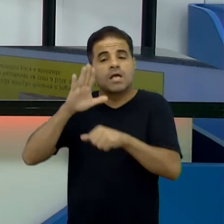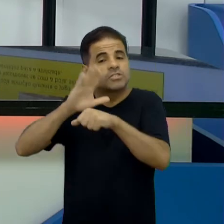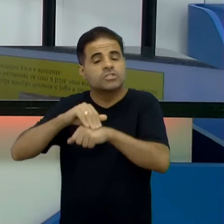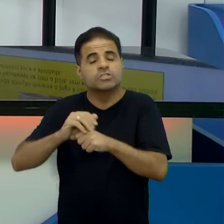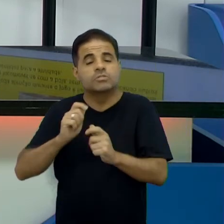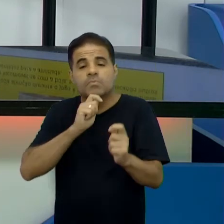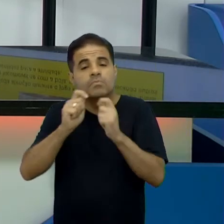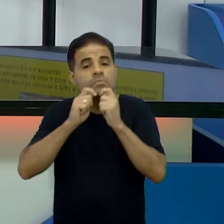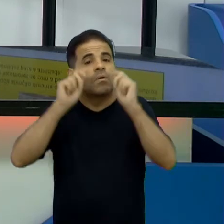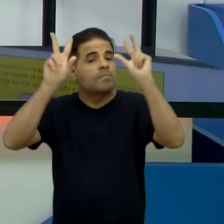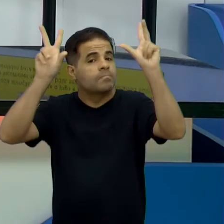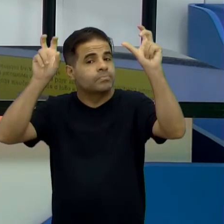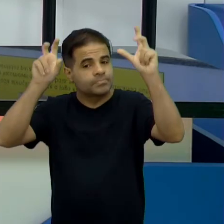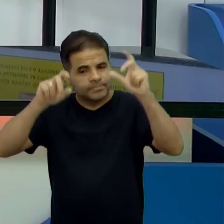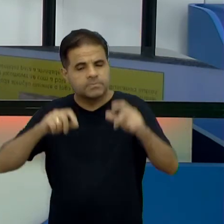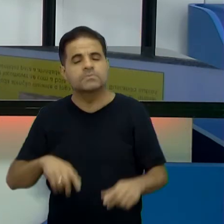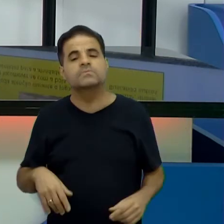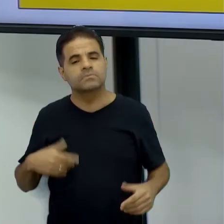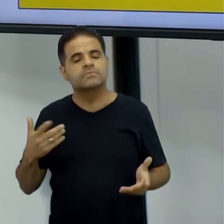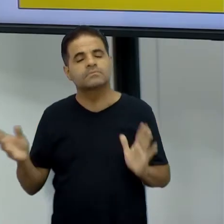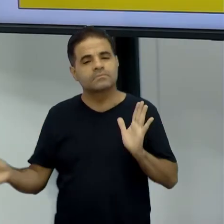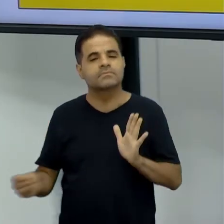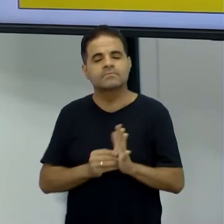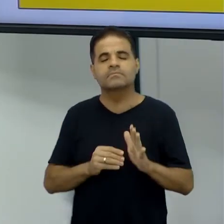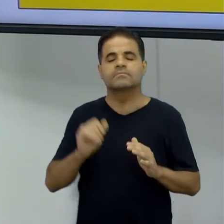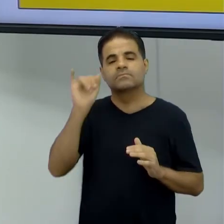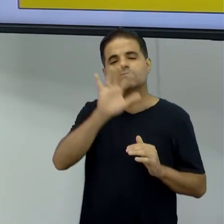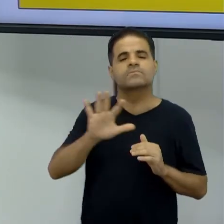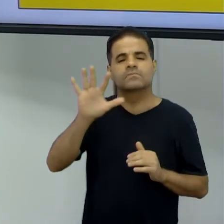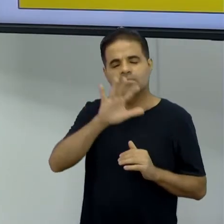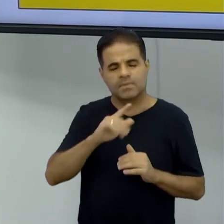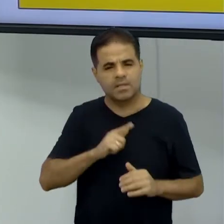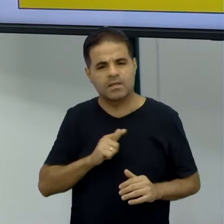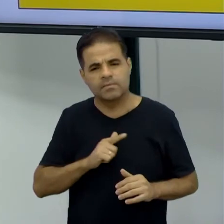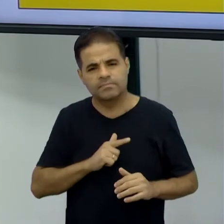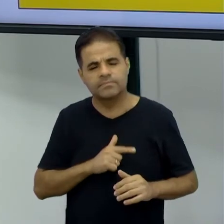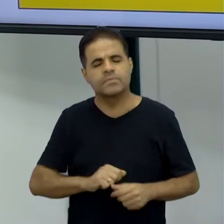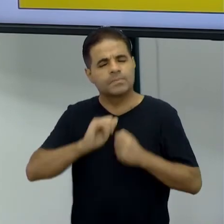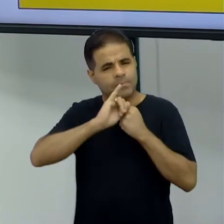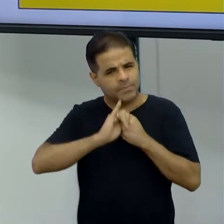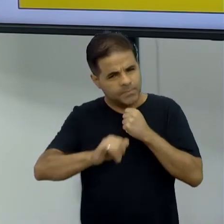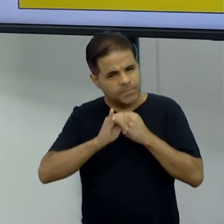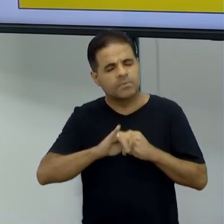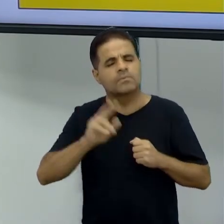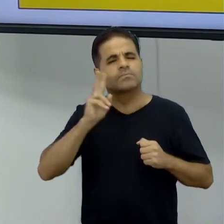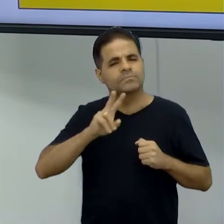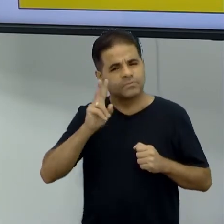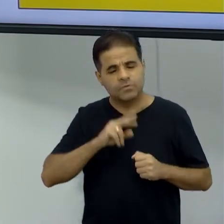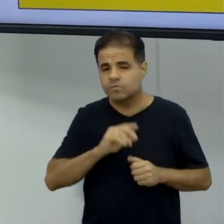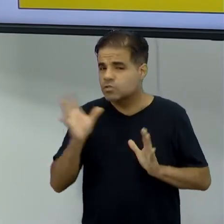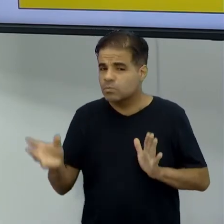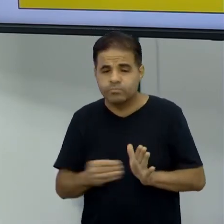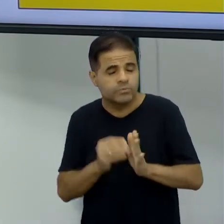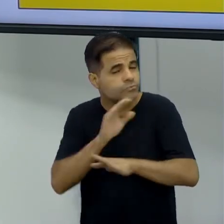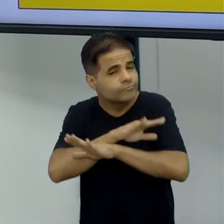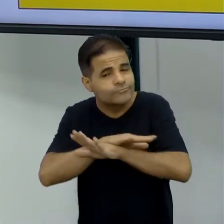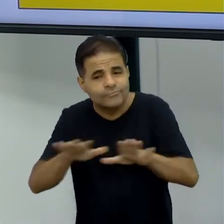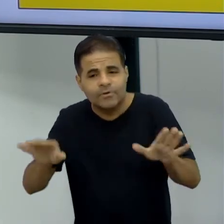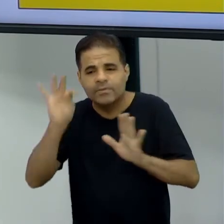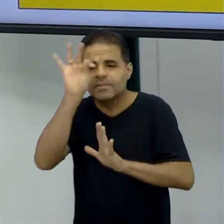chame a atenção também. E aí a imagem que ela também conta a história, na verdade. Você só coloca um